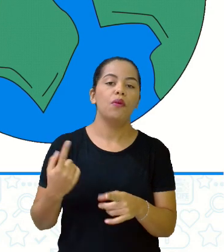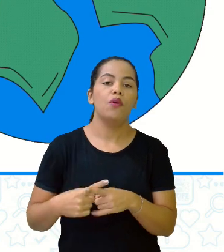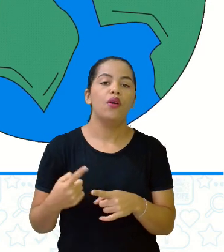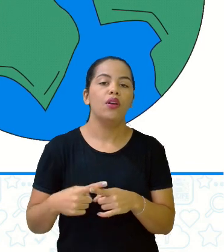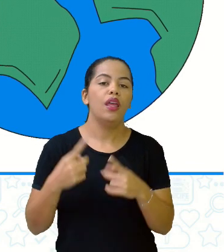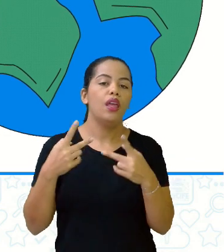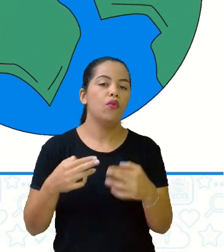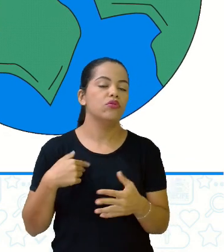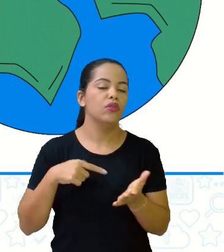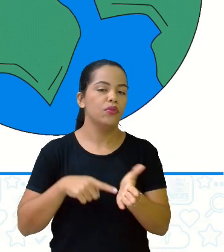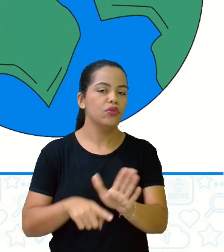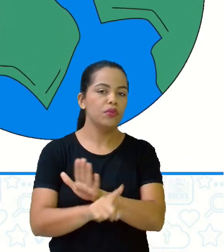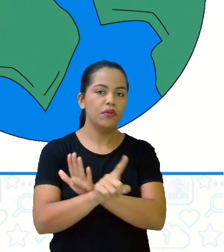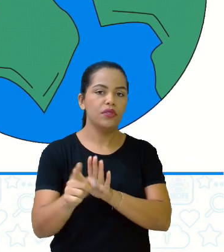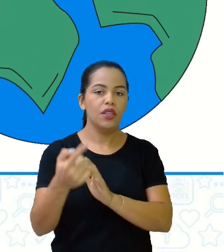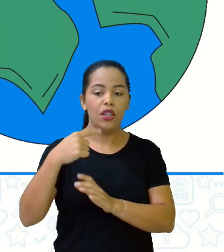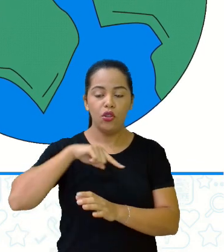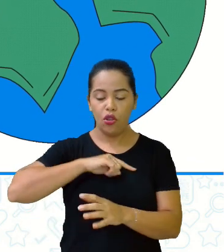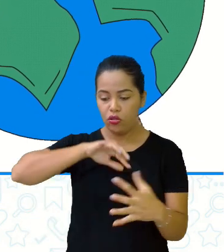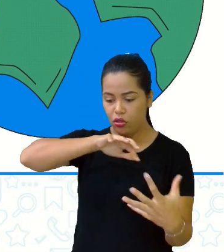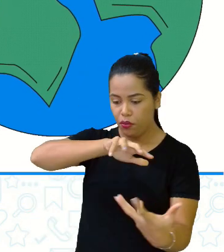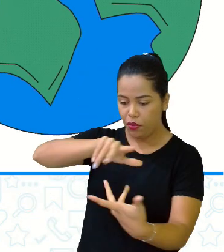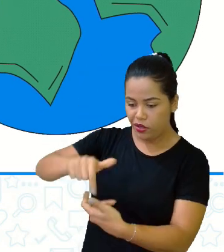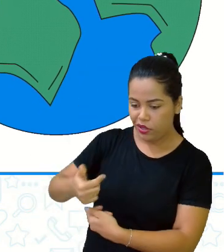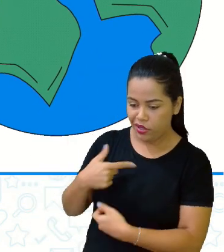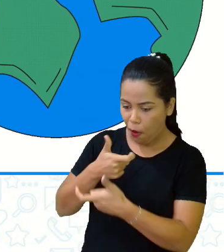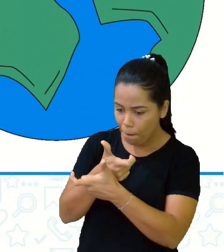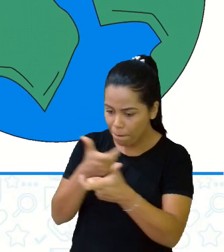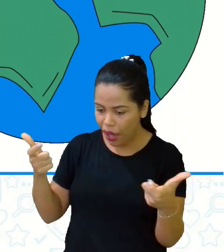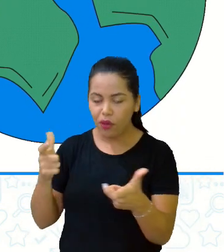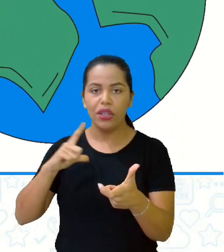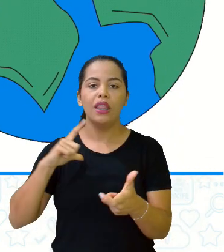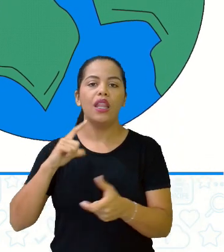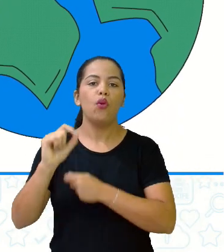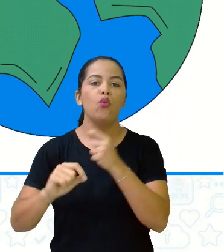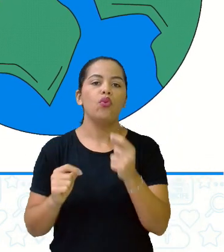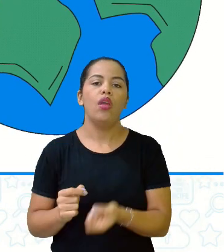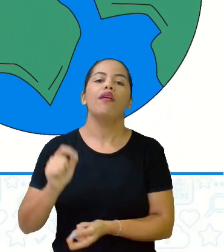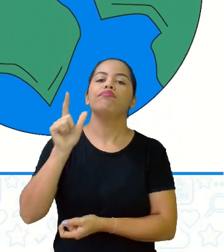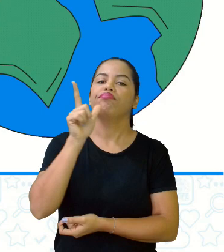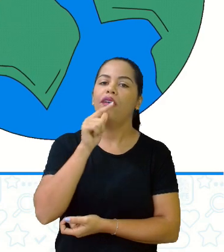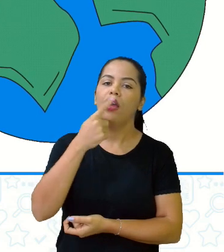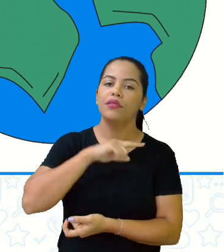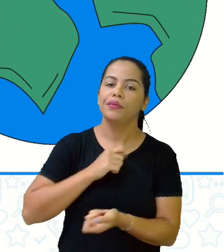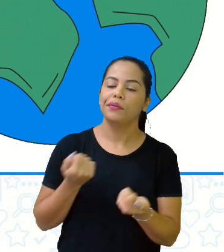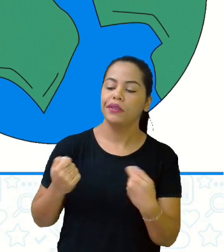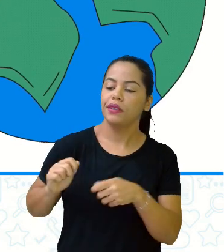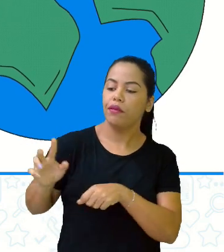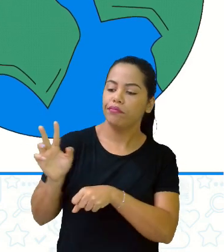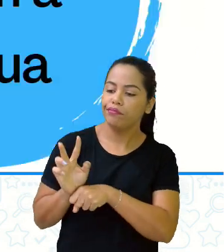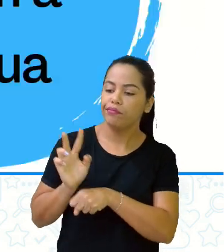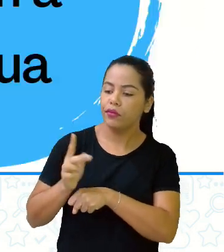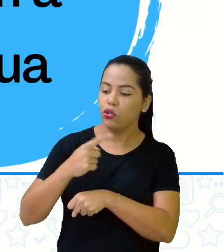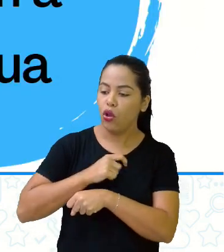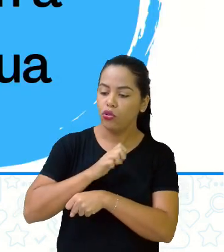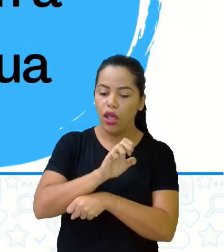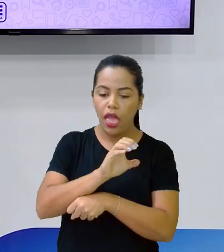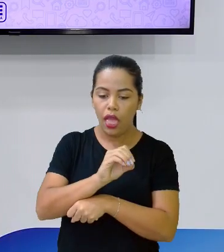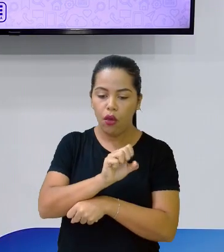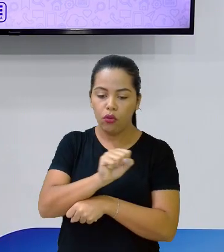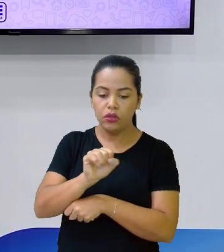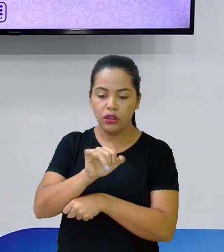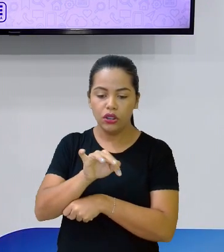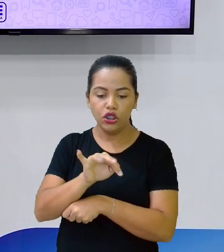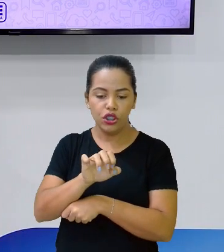como eu já mostrei para vocês, o nosso planeta é basicamente água e a gente tem que sempre preservar os ecossistemas existentes,